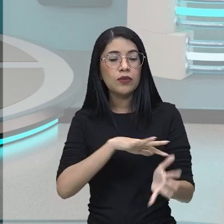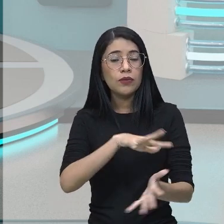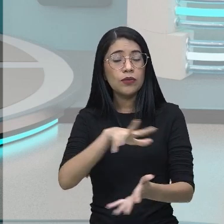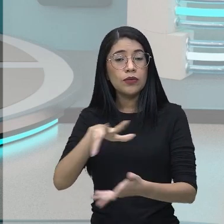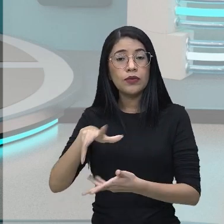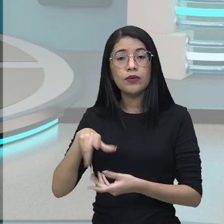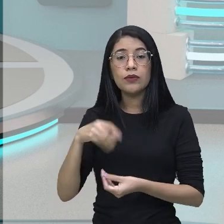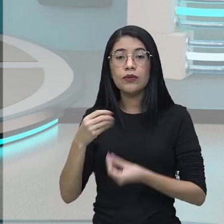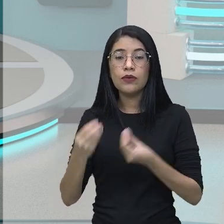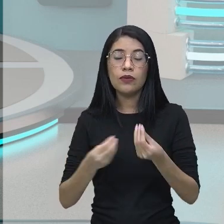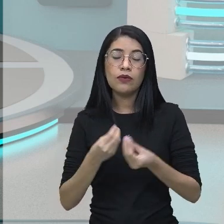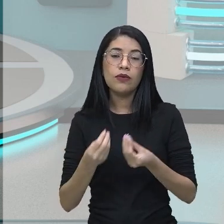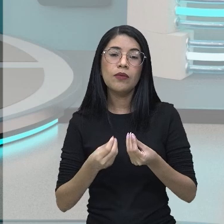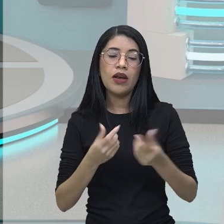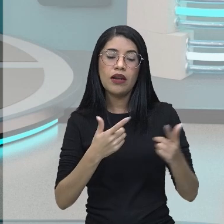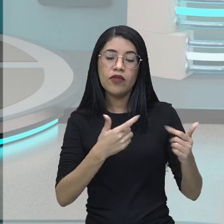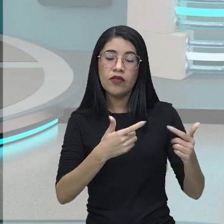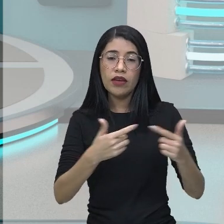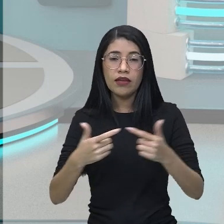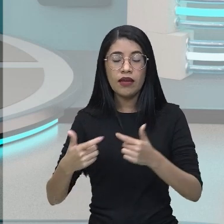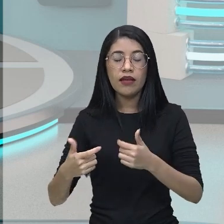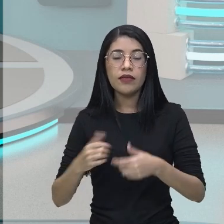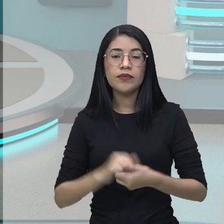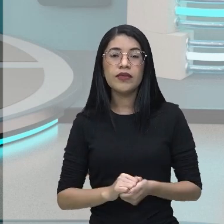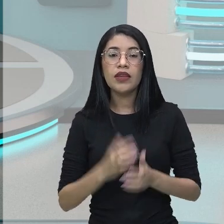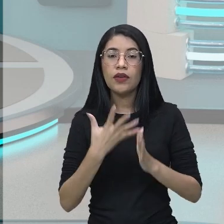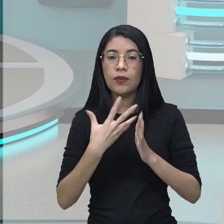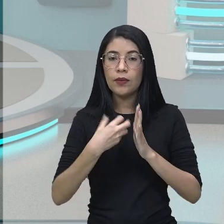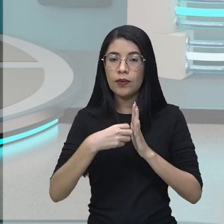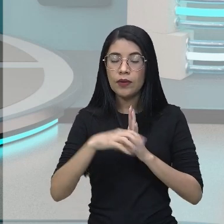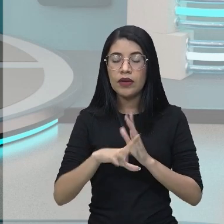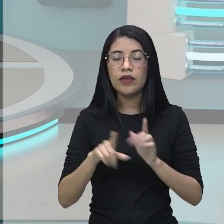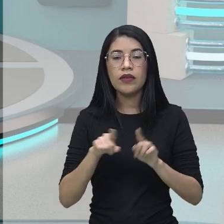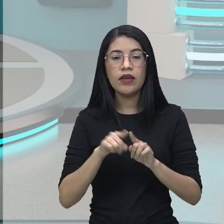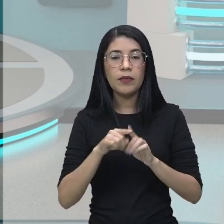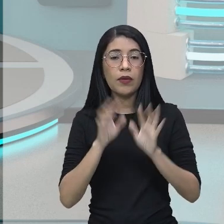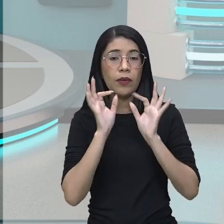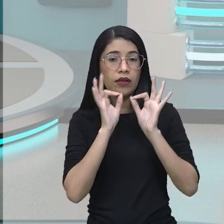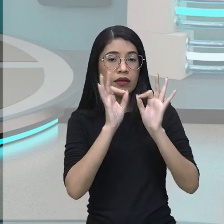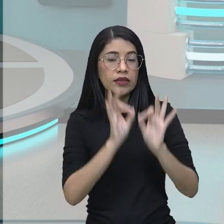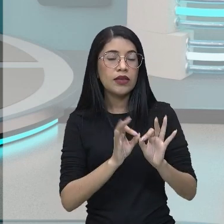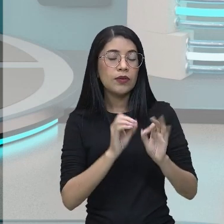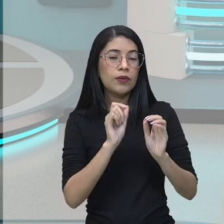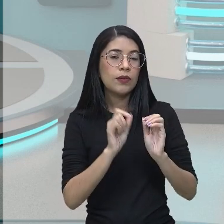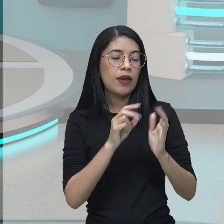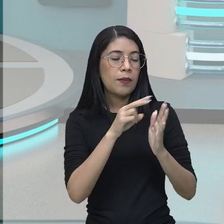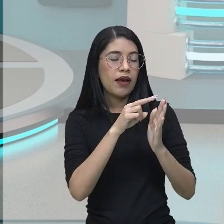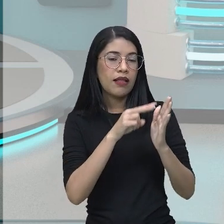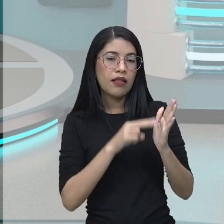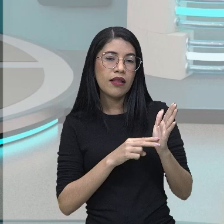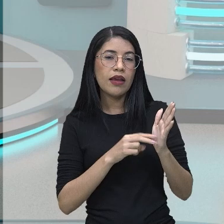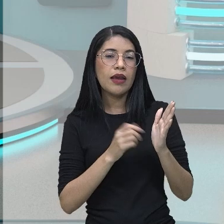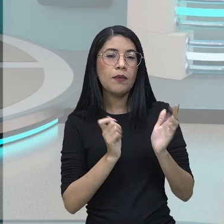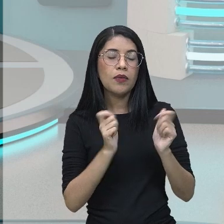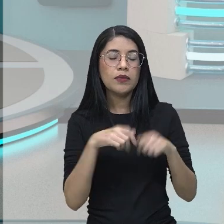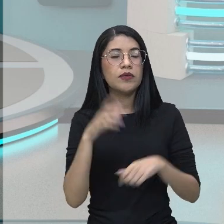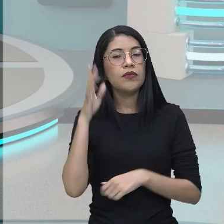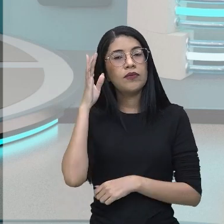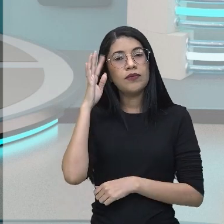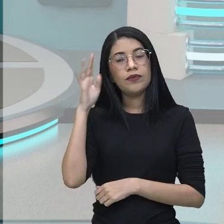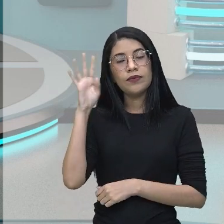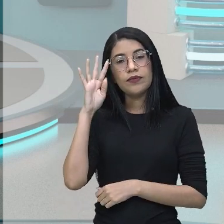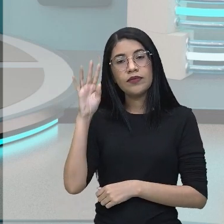do mundo em guerra e o eu lírico chamando o leitor chamando as pessoas para refletir